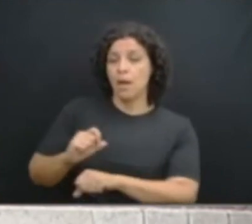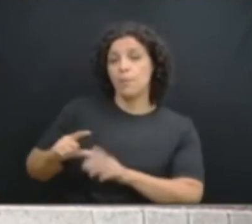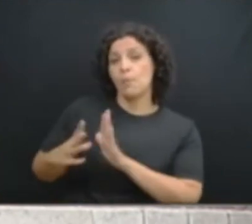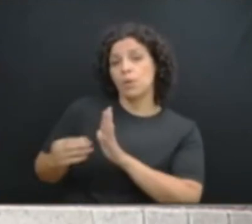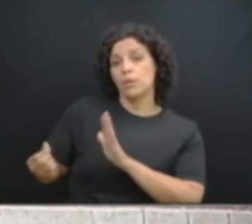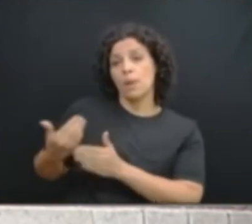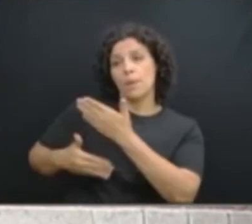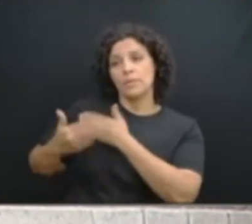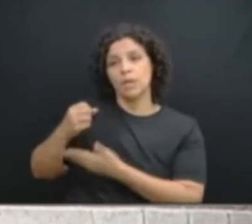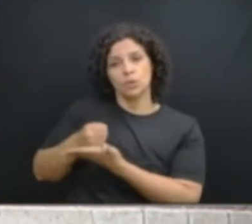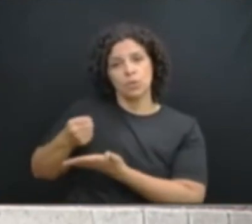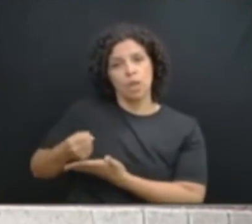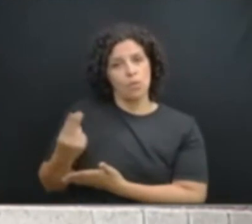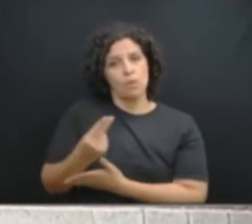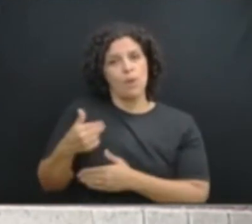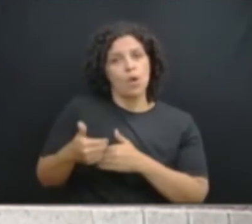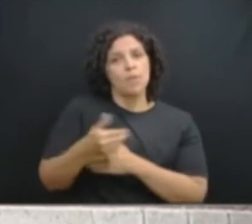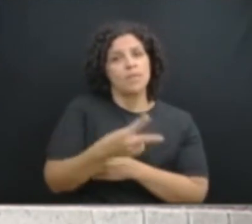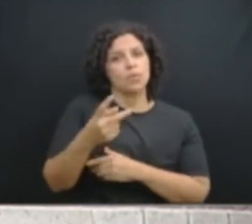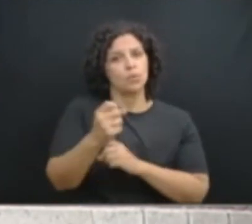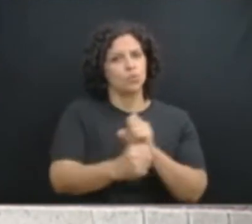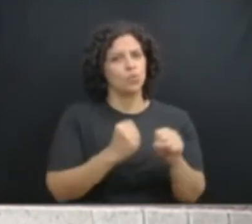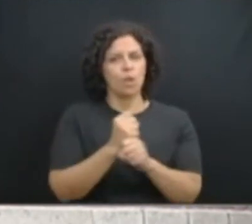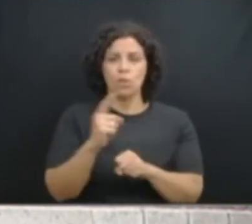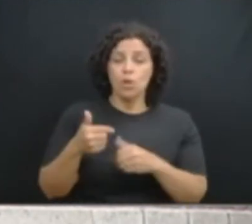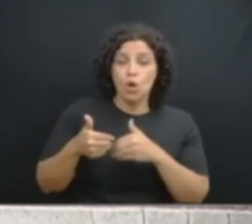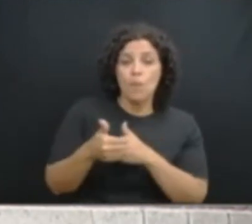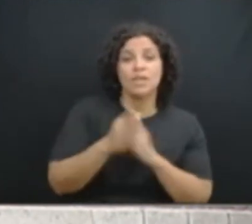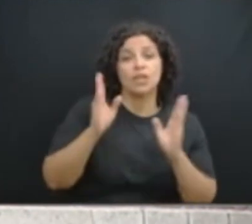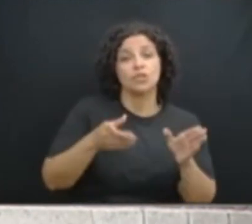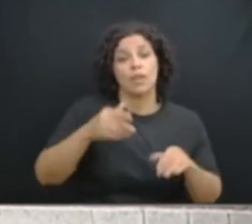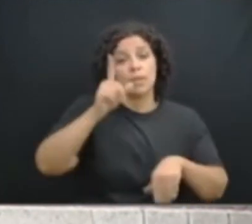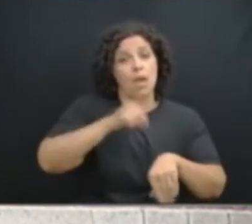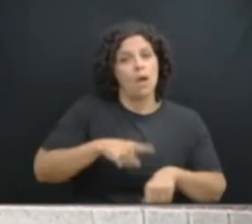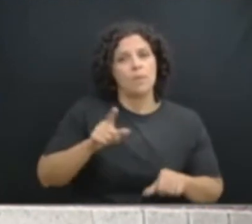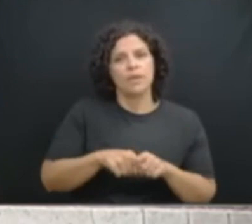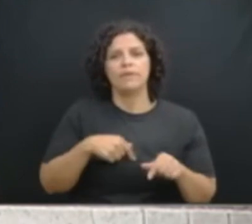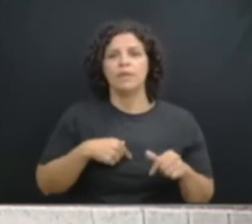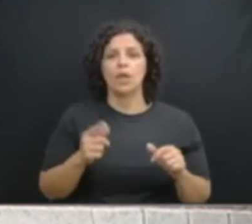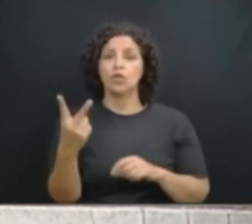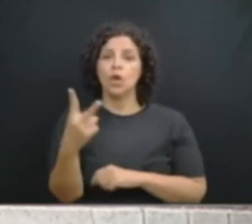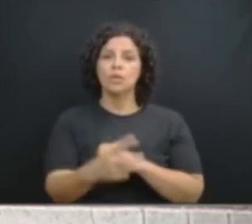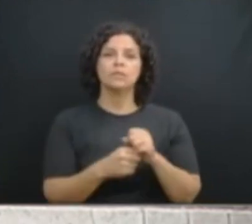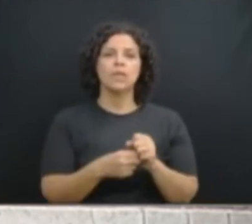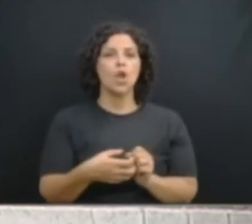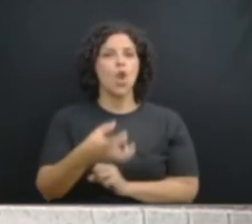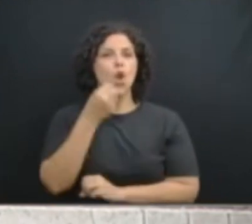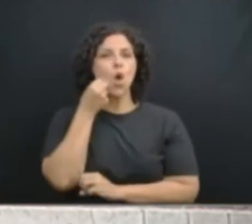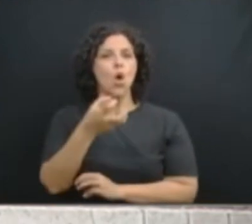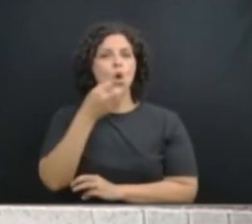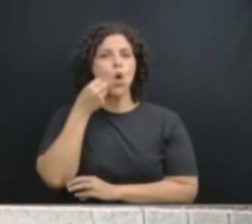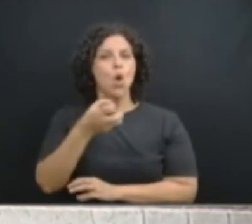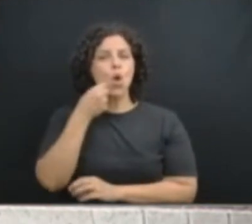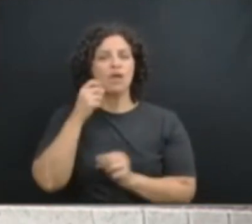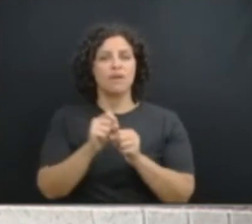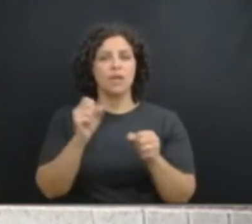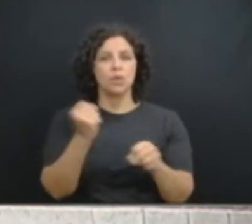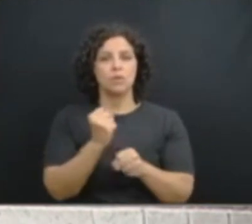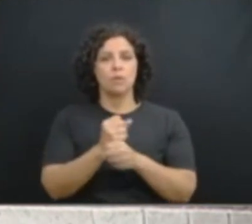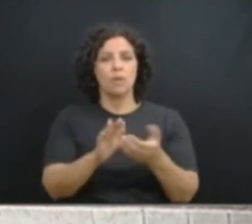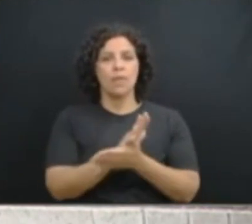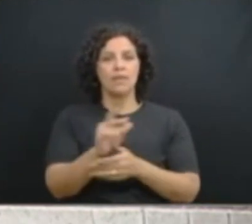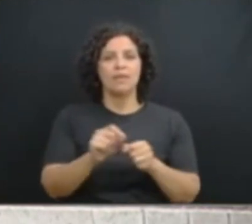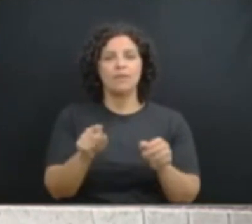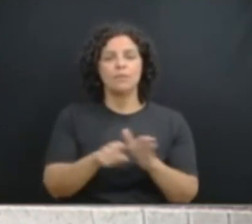lá hoje do contrato para iniciar no segundo ano. Tem que iniciar no primeiro. Porque nós ficamos ganhando 2 anos consecutivos e não fazem as obras. Só faz